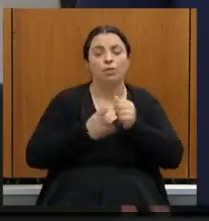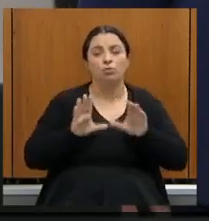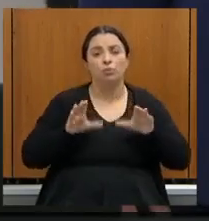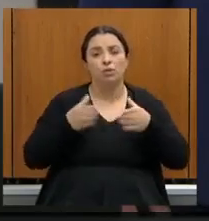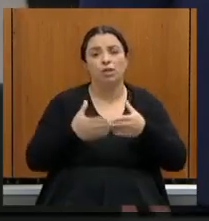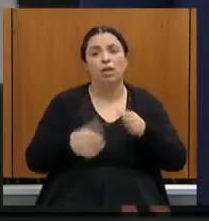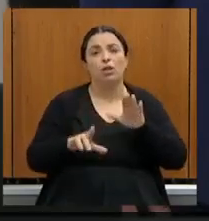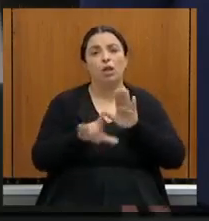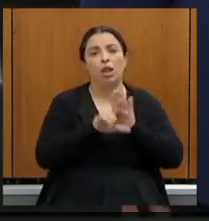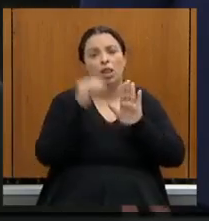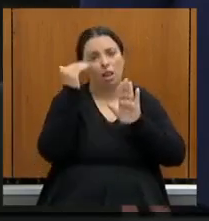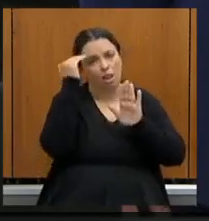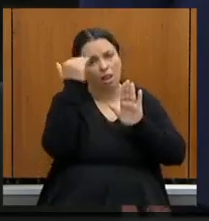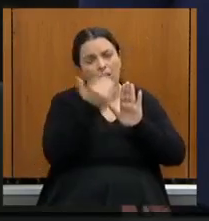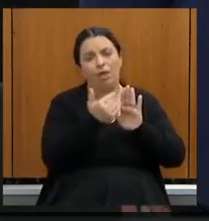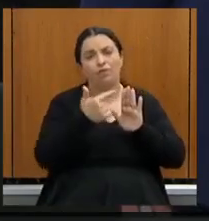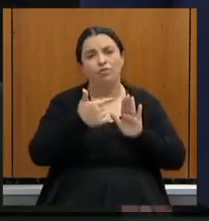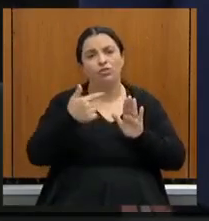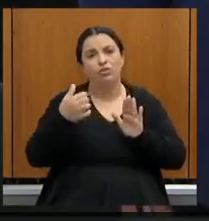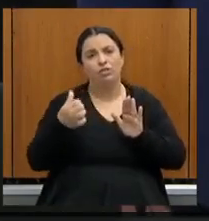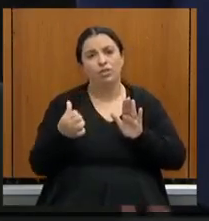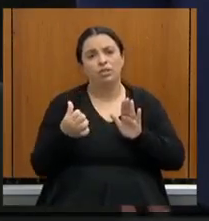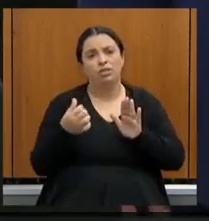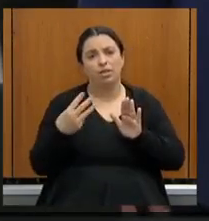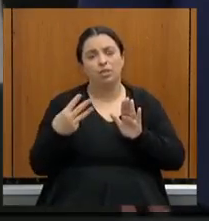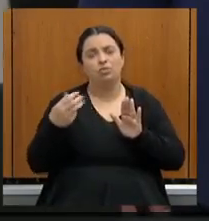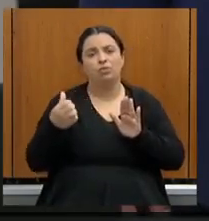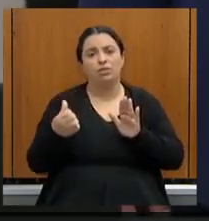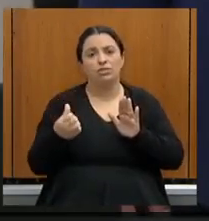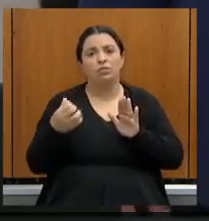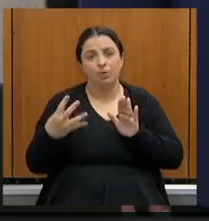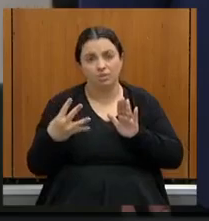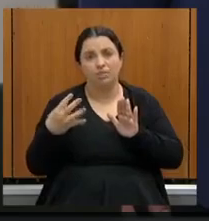.763 de 6 de 1 de 2021